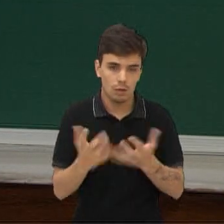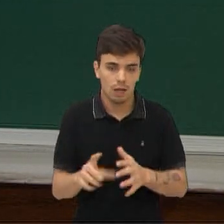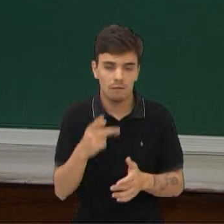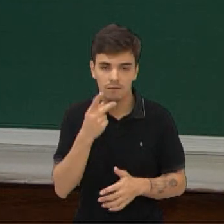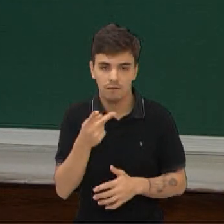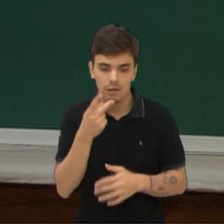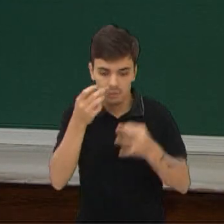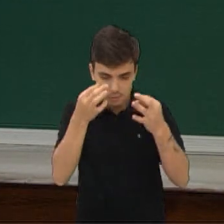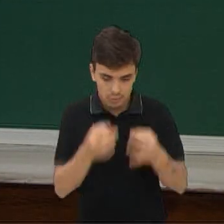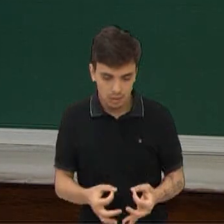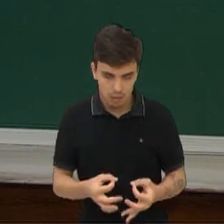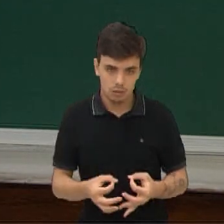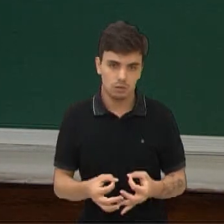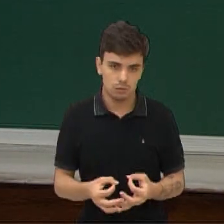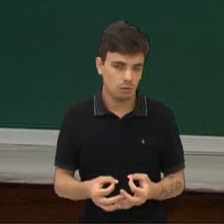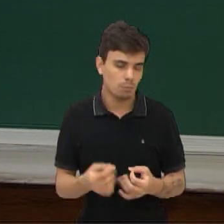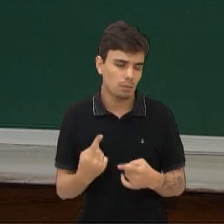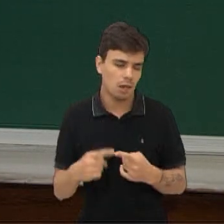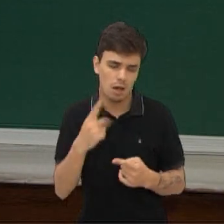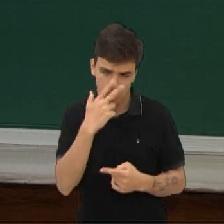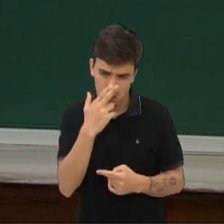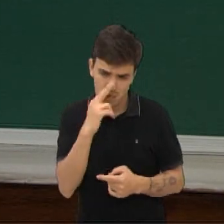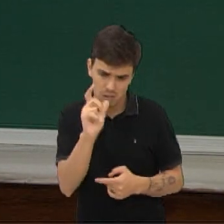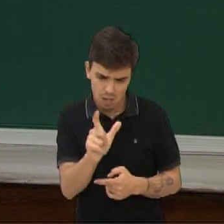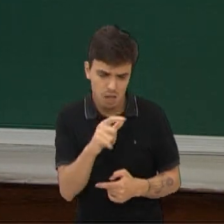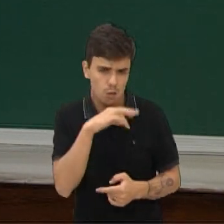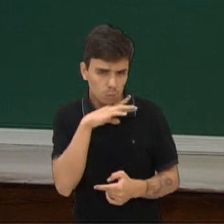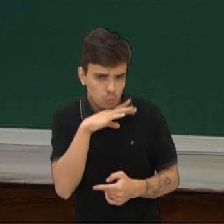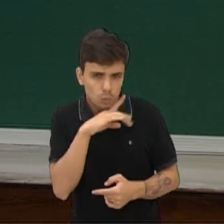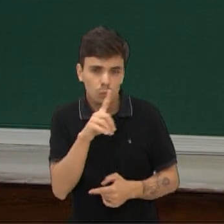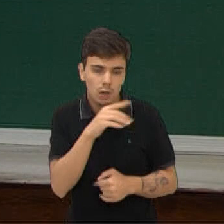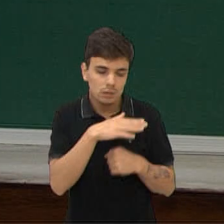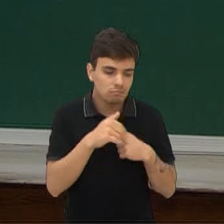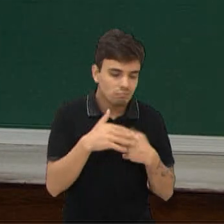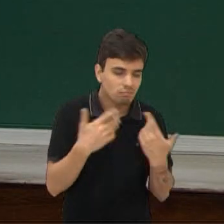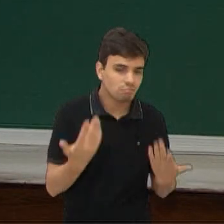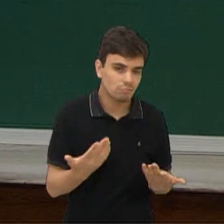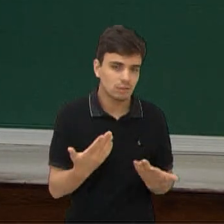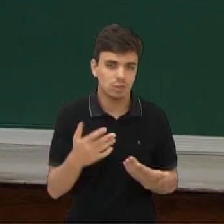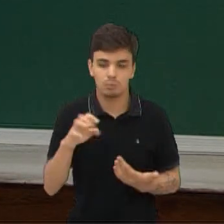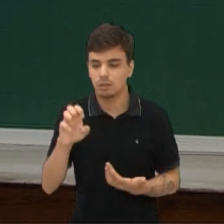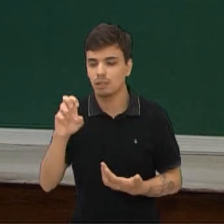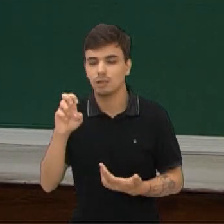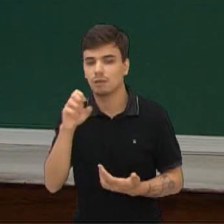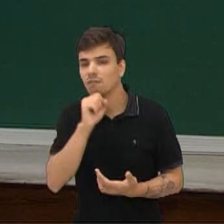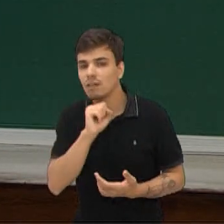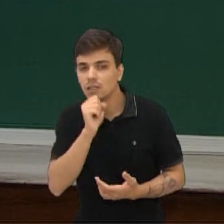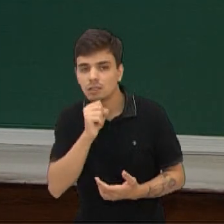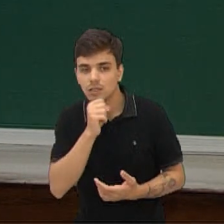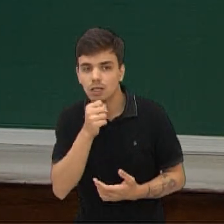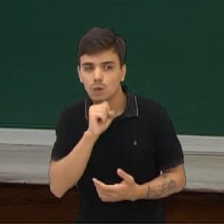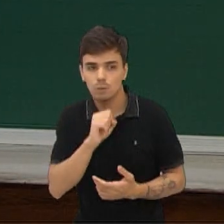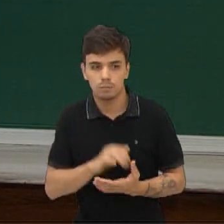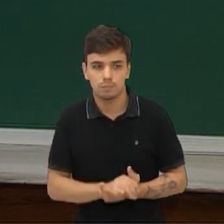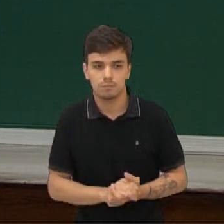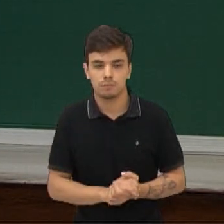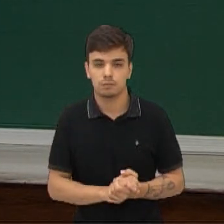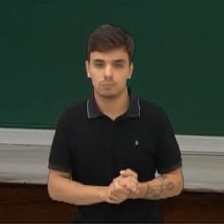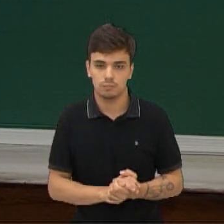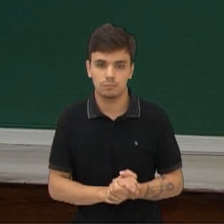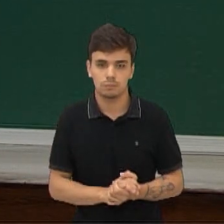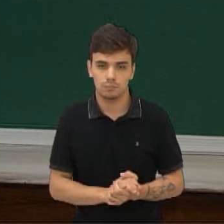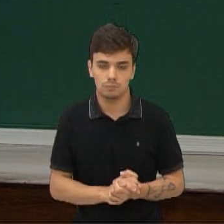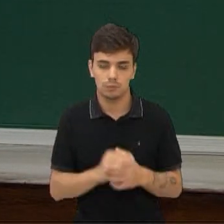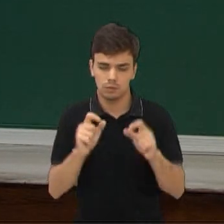alguma coisa que a gente acha que não é muito agradável. Então, tem gente que não gosta de dizer, envelheceu. Então, avança com passos